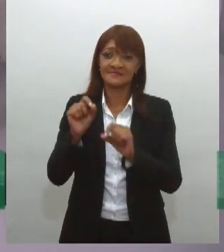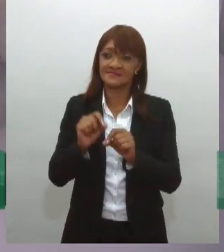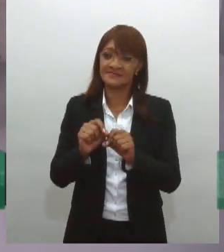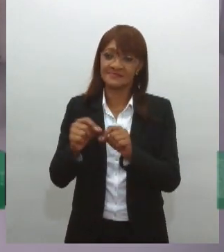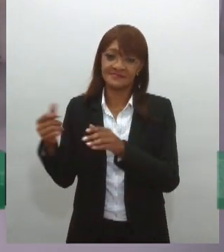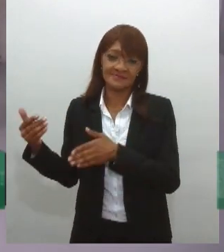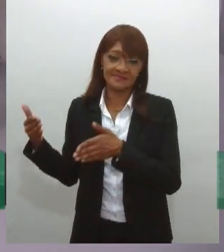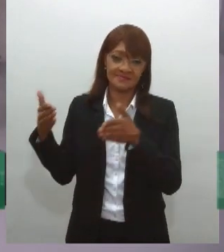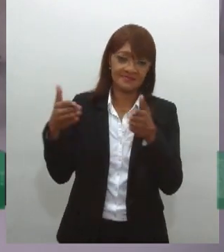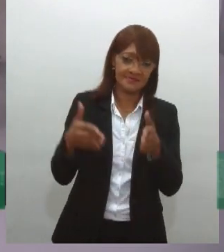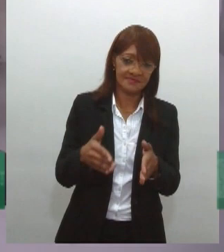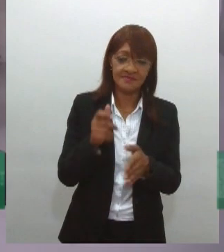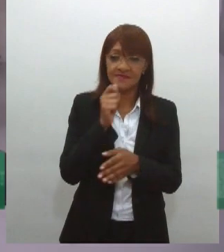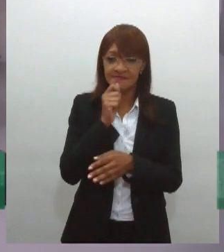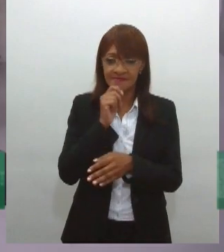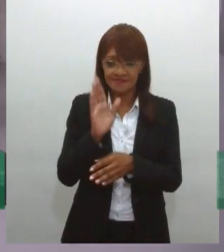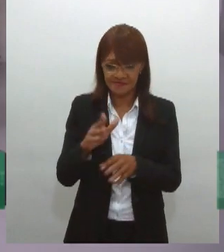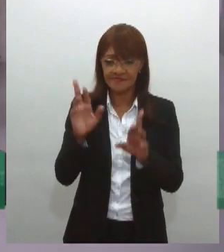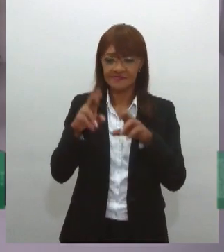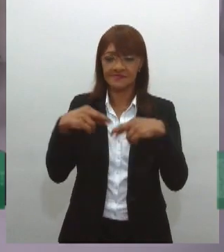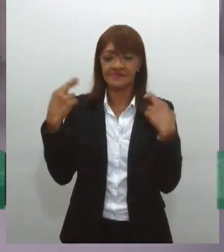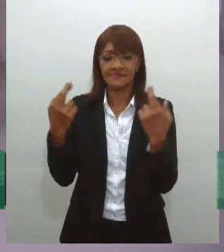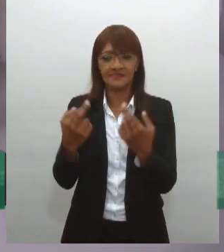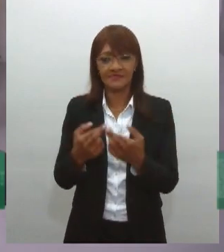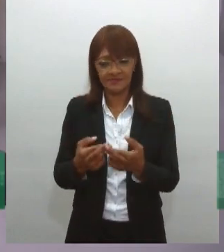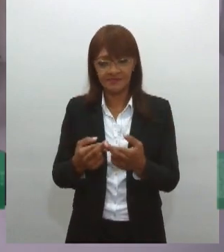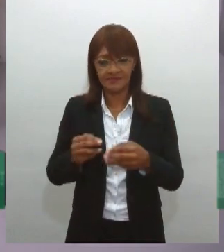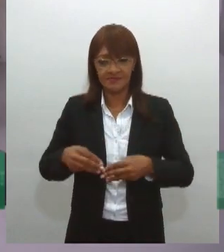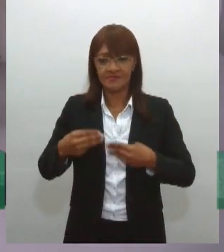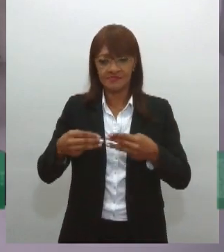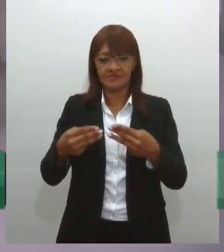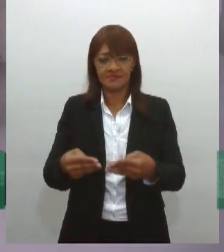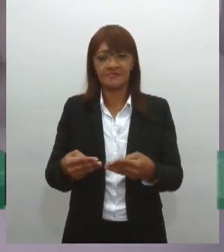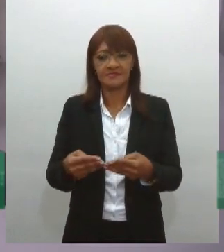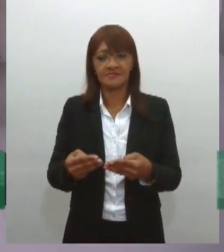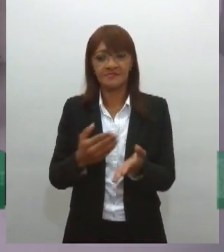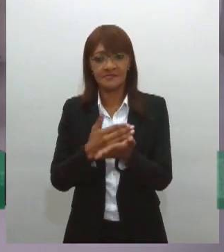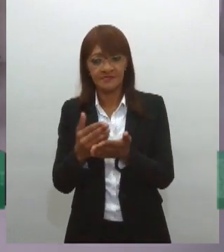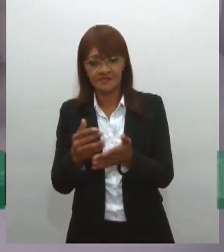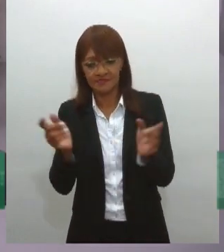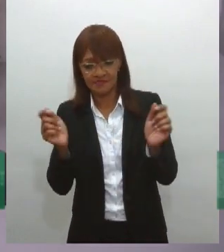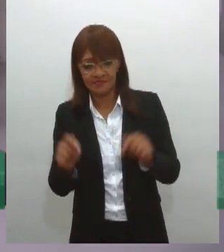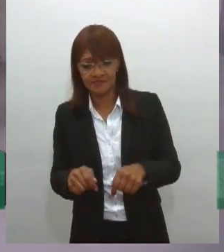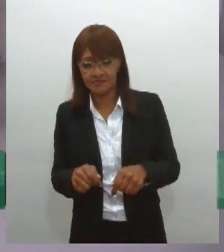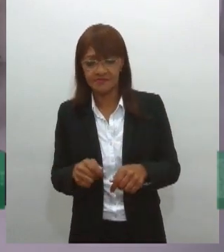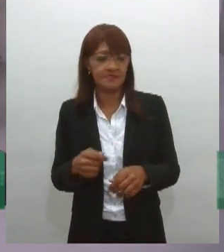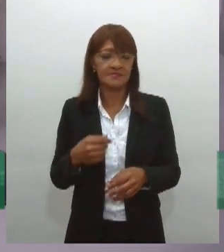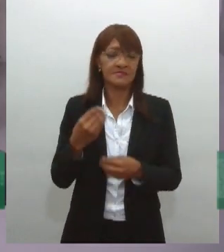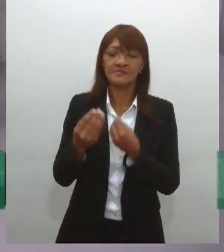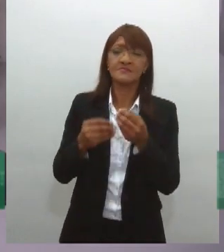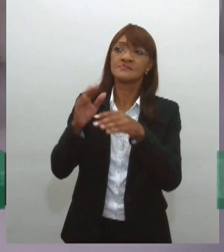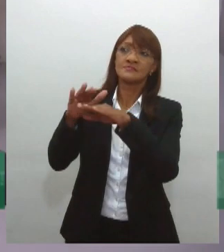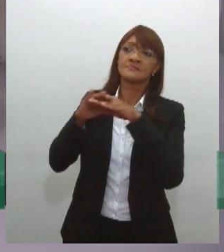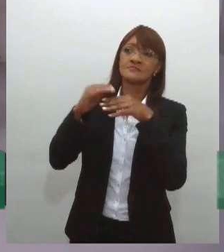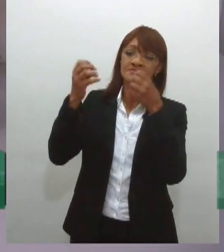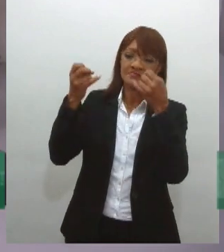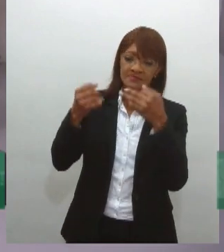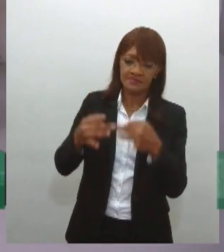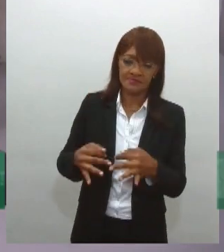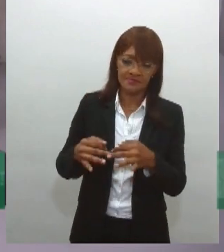haver reuniões com o Ministério para que as primeiras coordenadas sejam feitas. Coloca a gente assim um pouquinho a par do